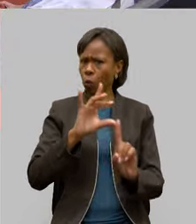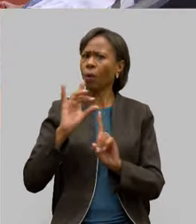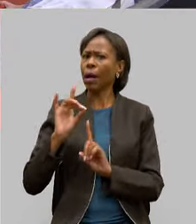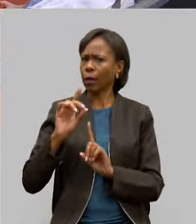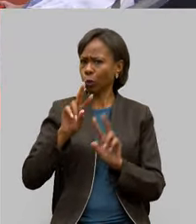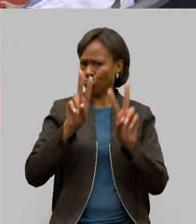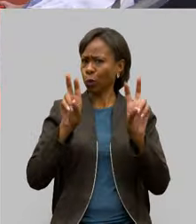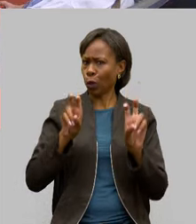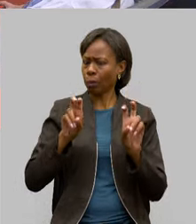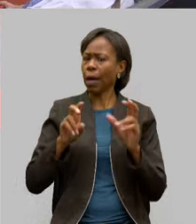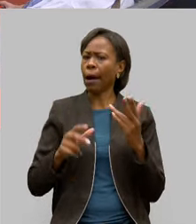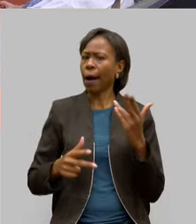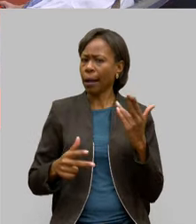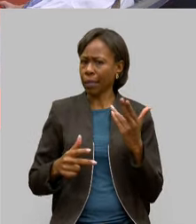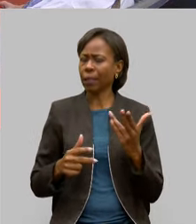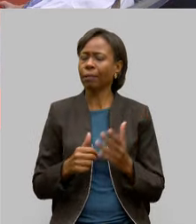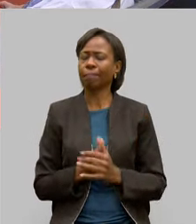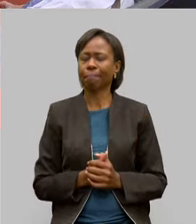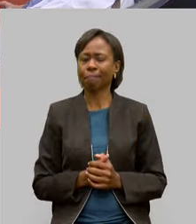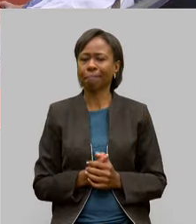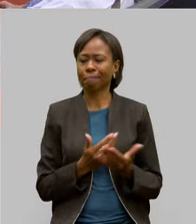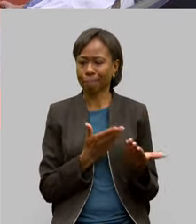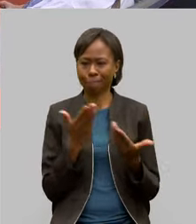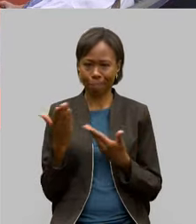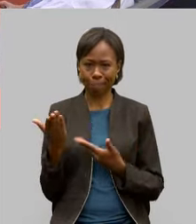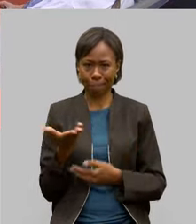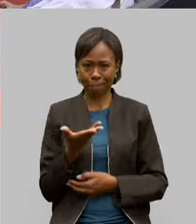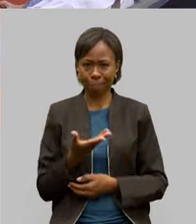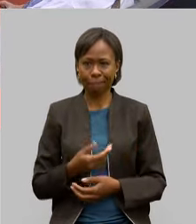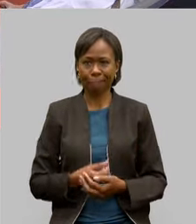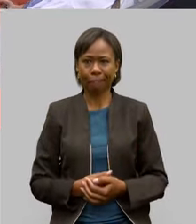todos e passo a palavra aqui pro nosso amigo